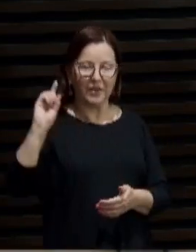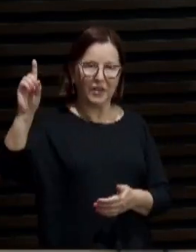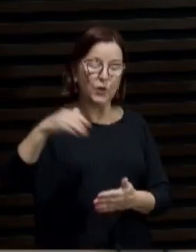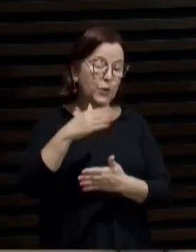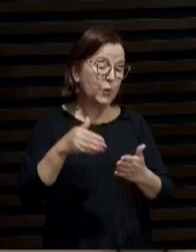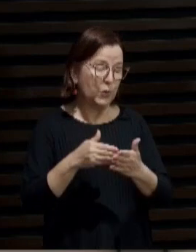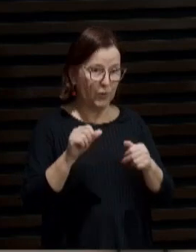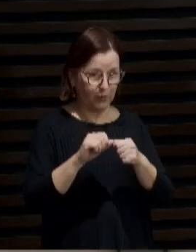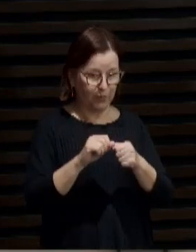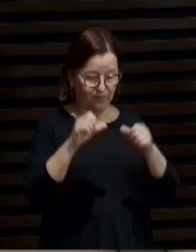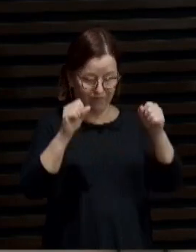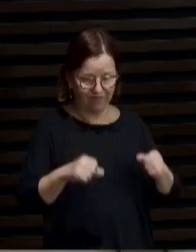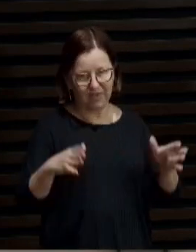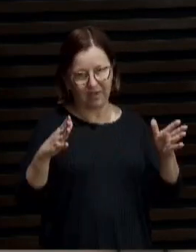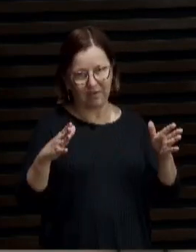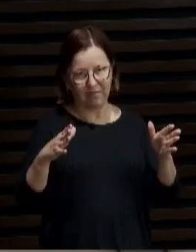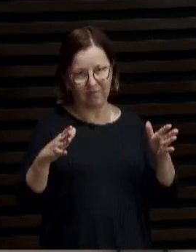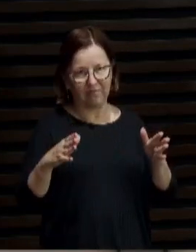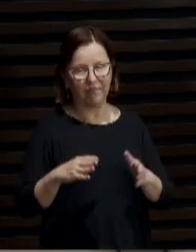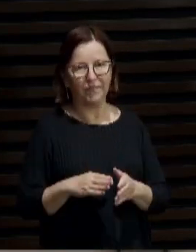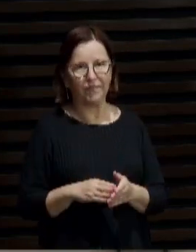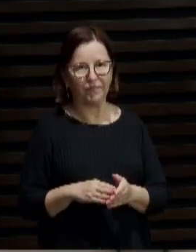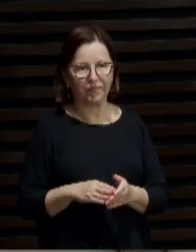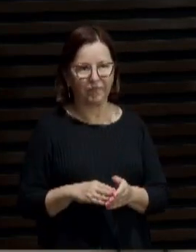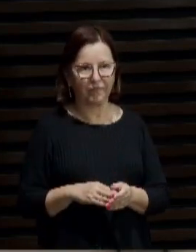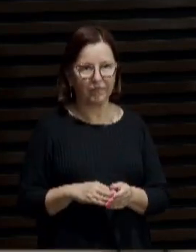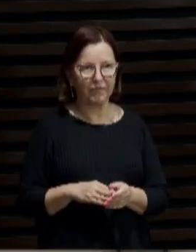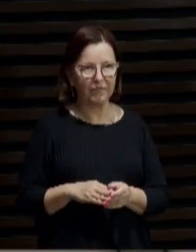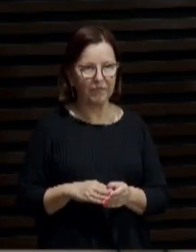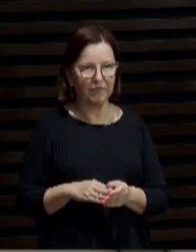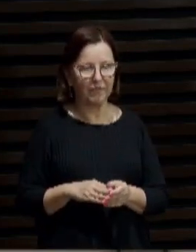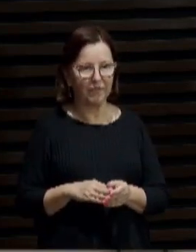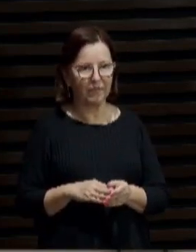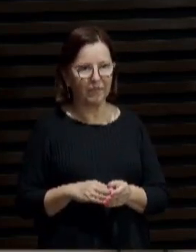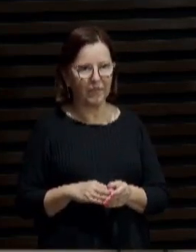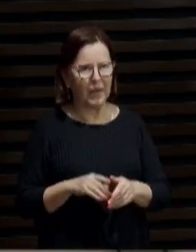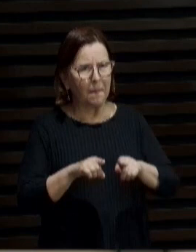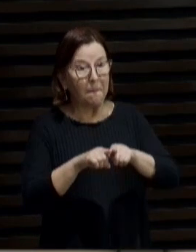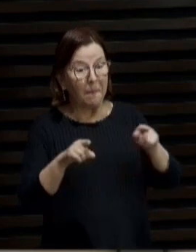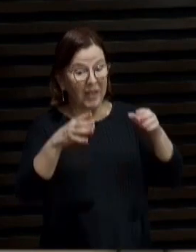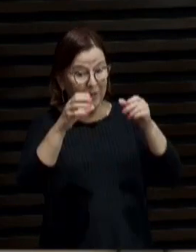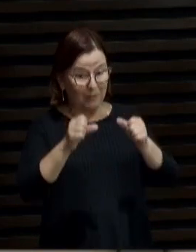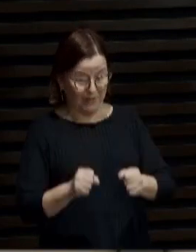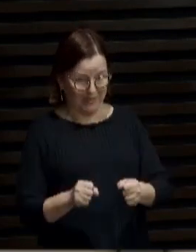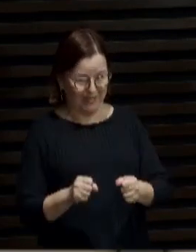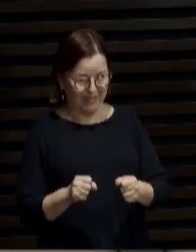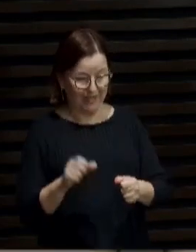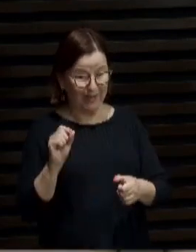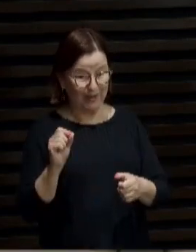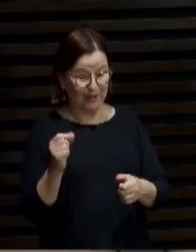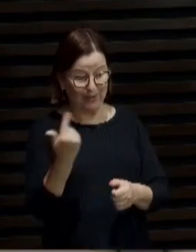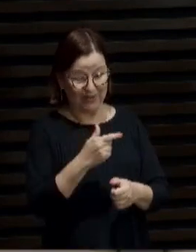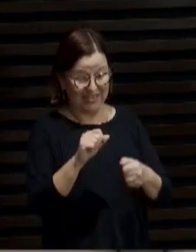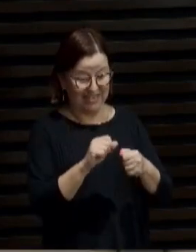Mas, meu irmão, muito mais poder do que na criação foi na morte de Cristo, na